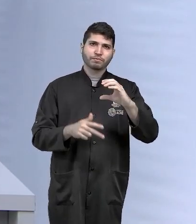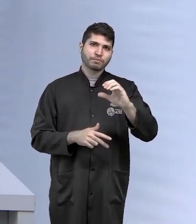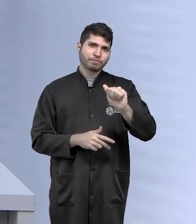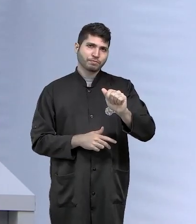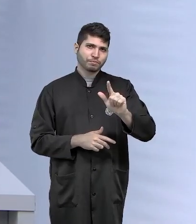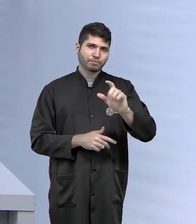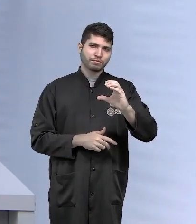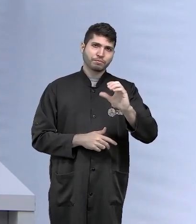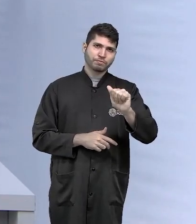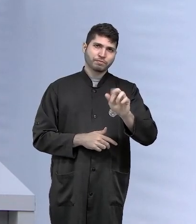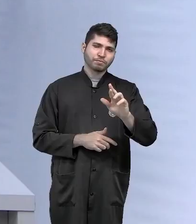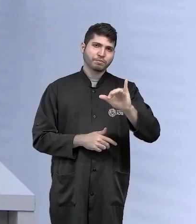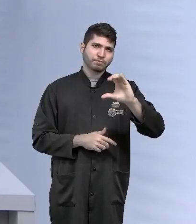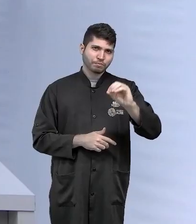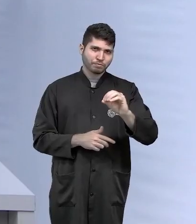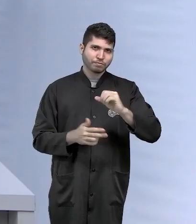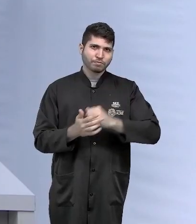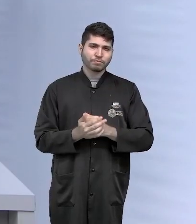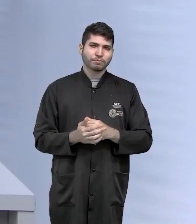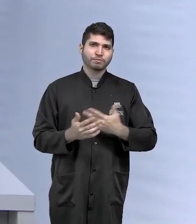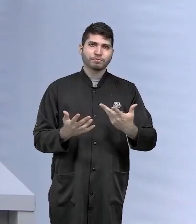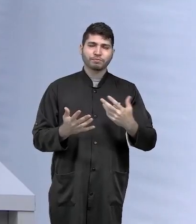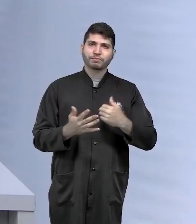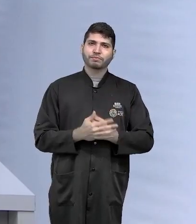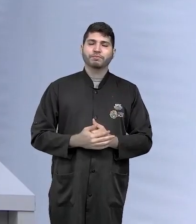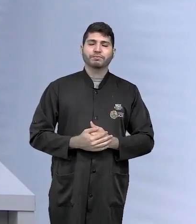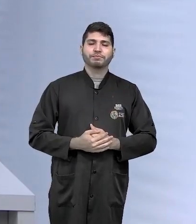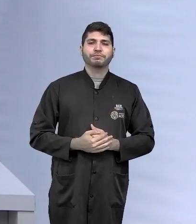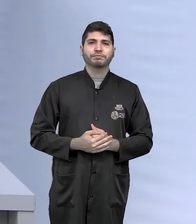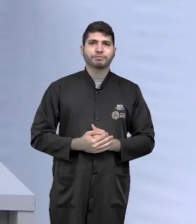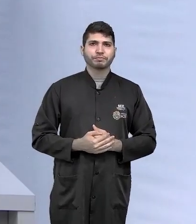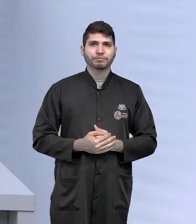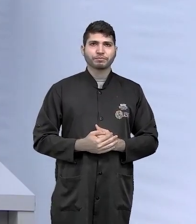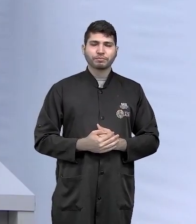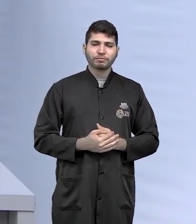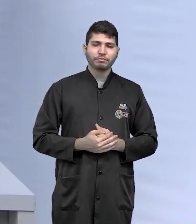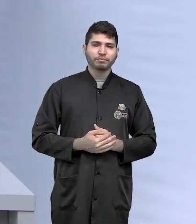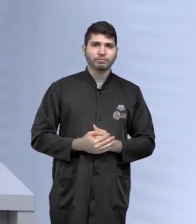grãos no Brasil, principalmente a soja e o milho.